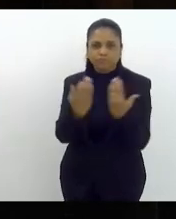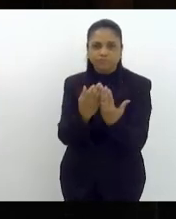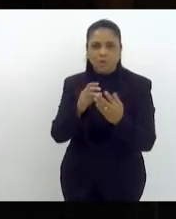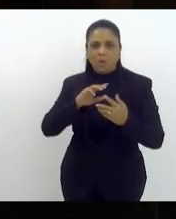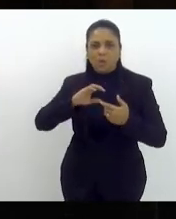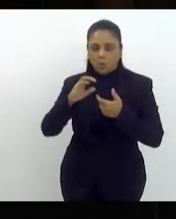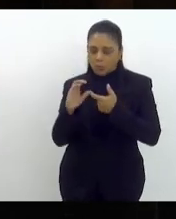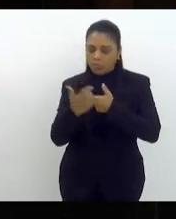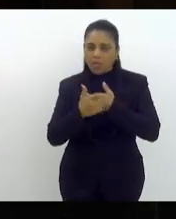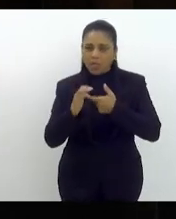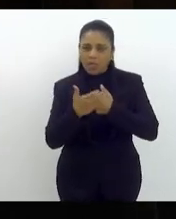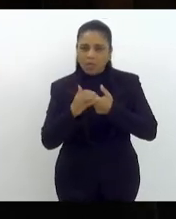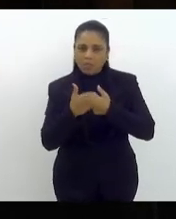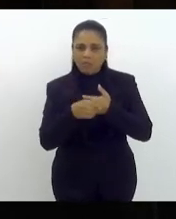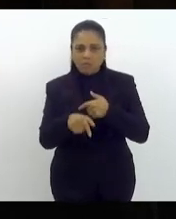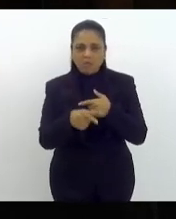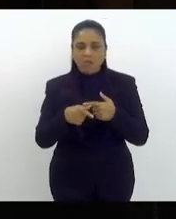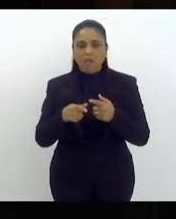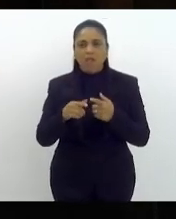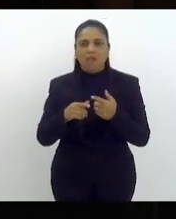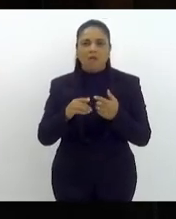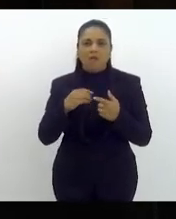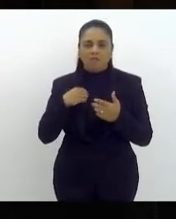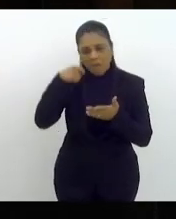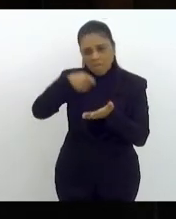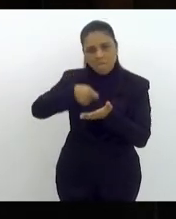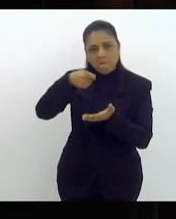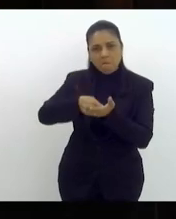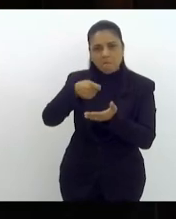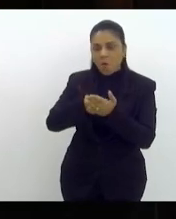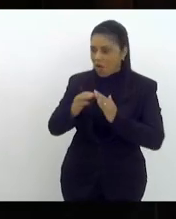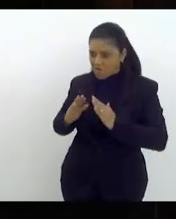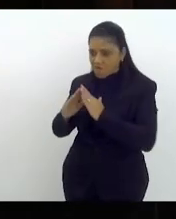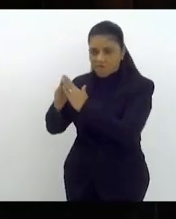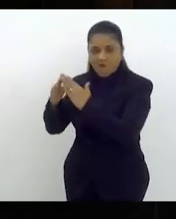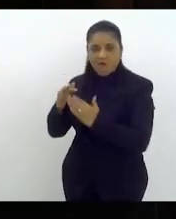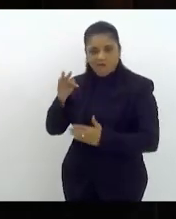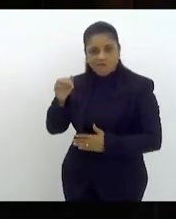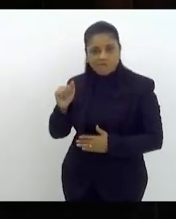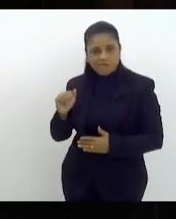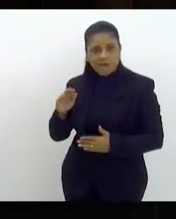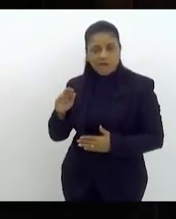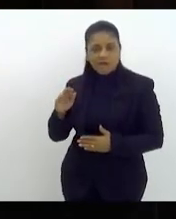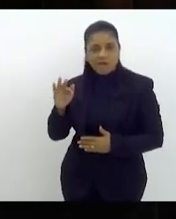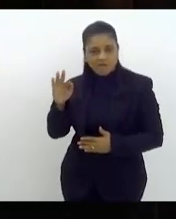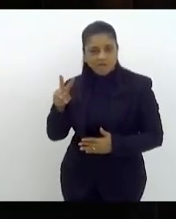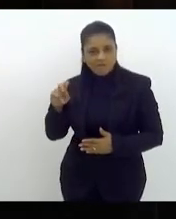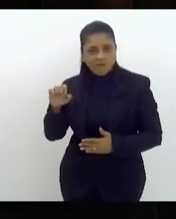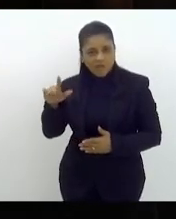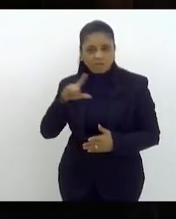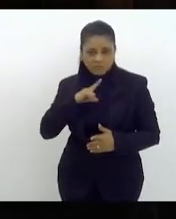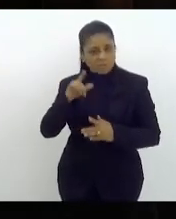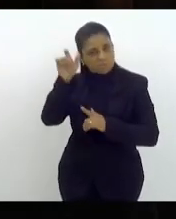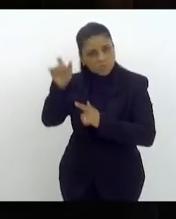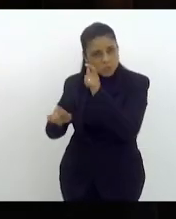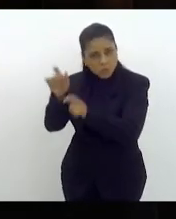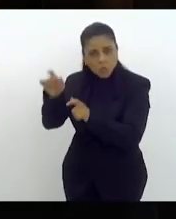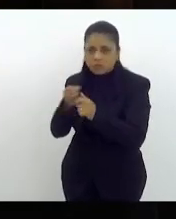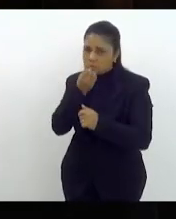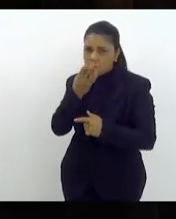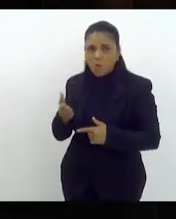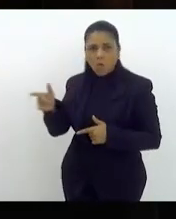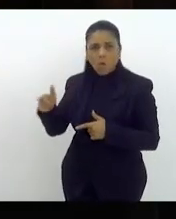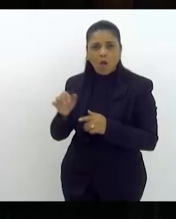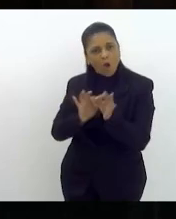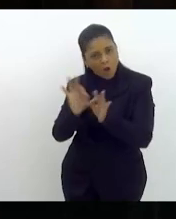correto que tentam nos impor com o vernáculo as favelas são locais de pessoas de bem de as suas ordens de pessoas